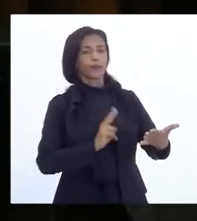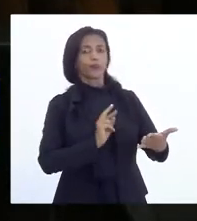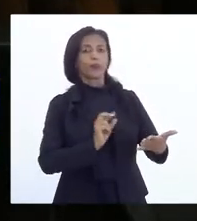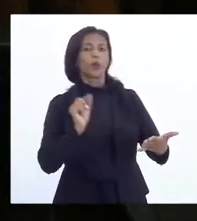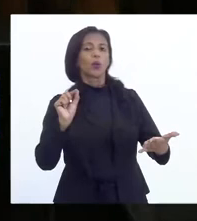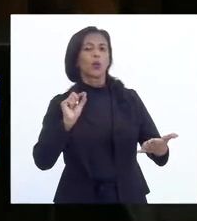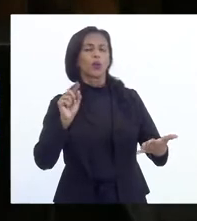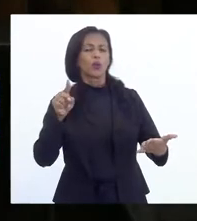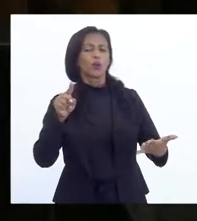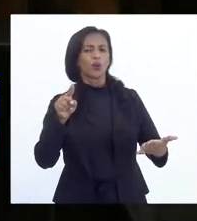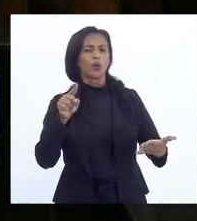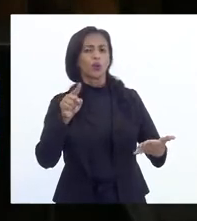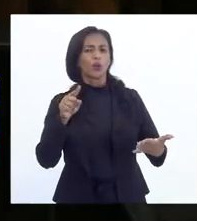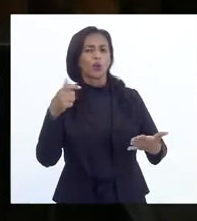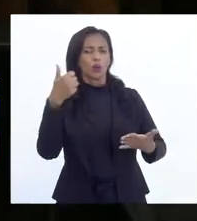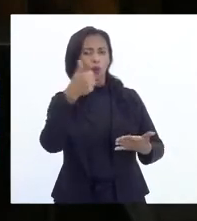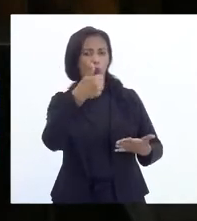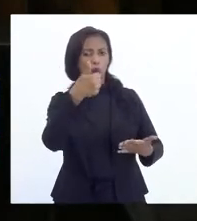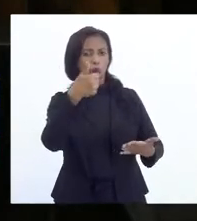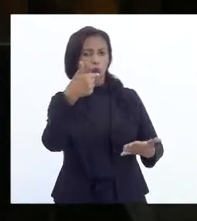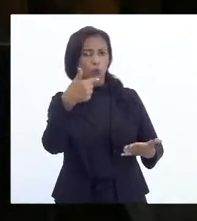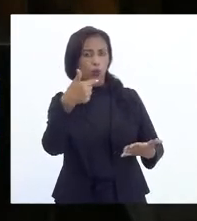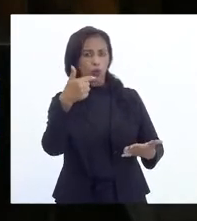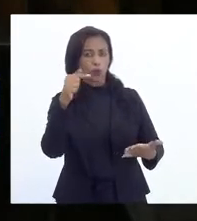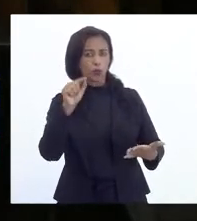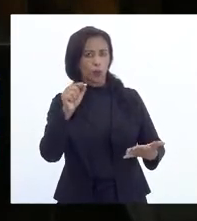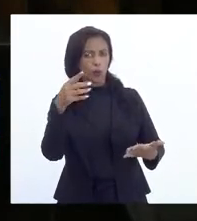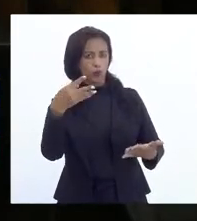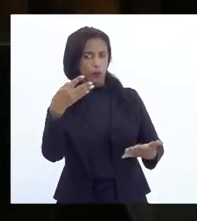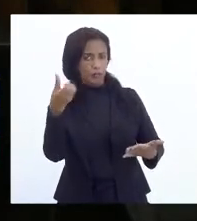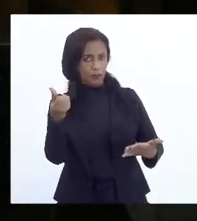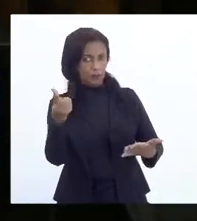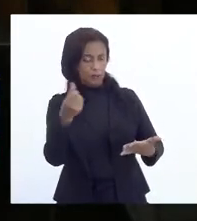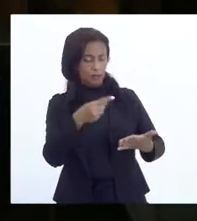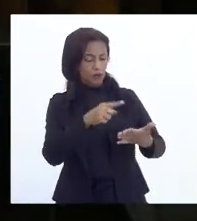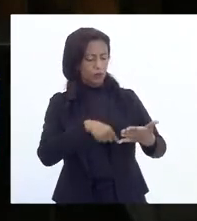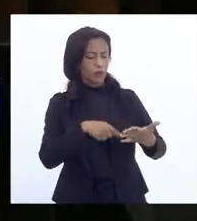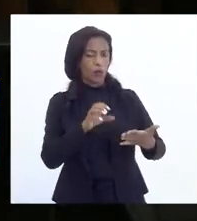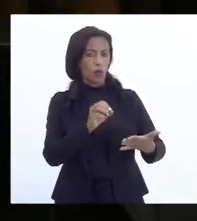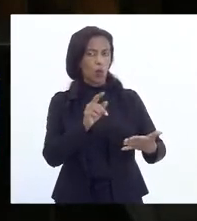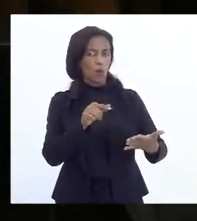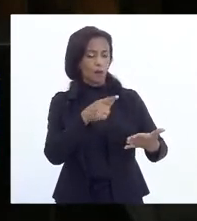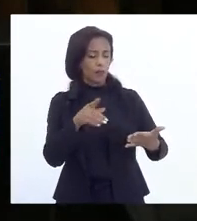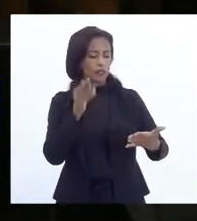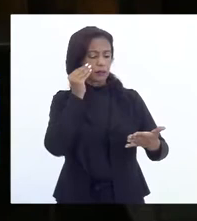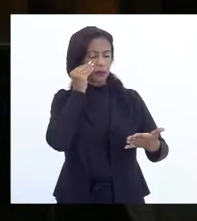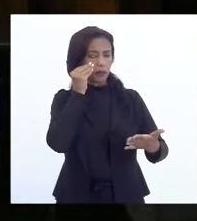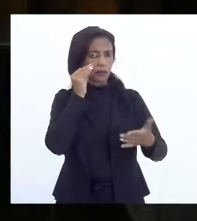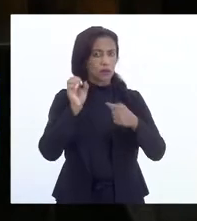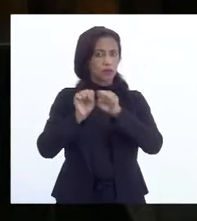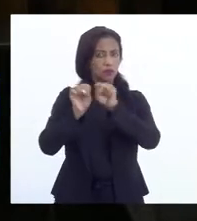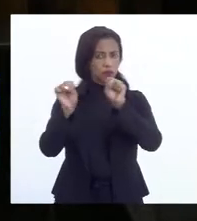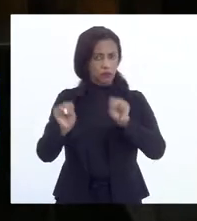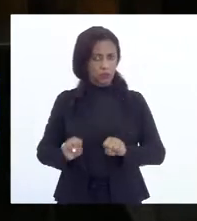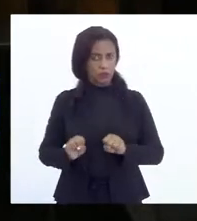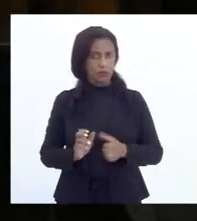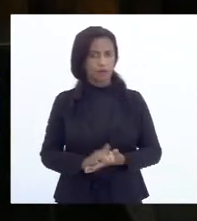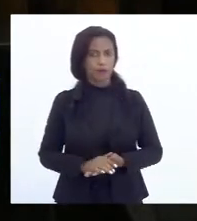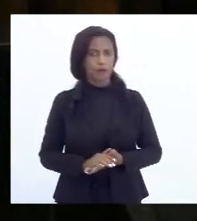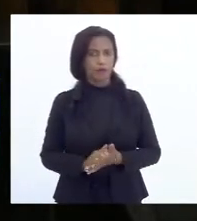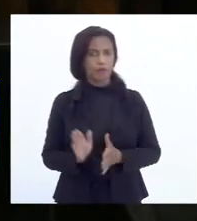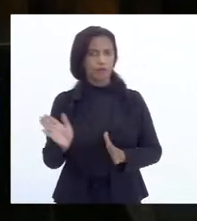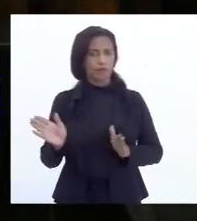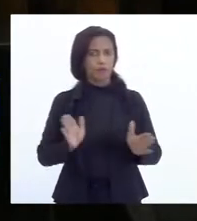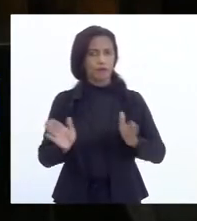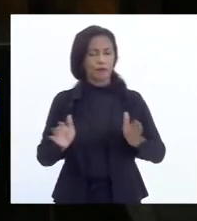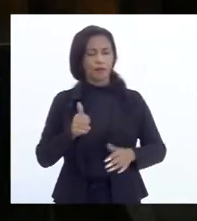o que está escrito no item 1.2.46. Operação assistida do sistema. Período